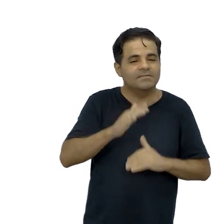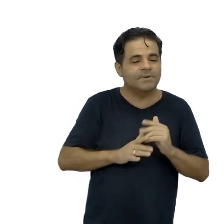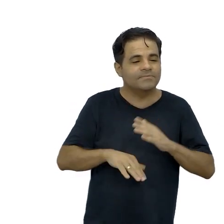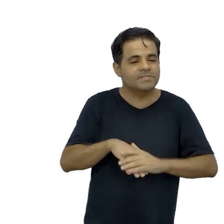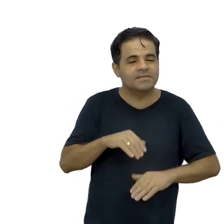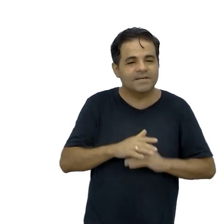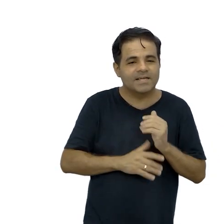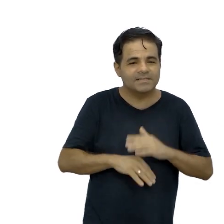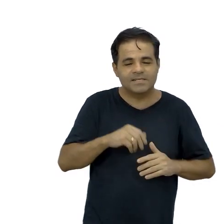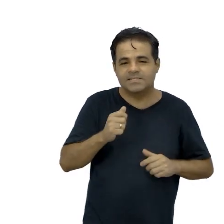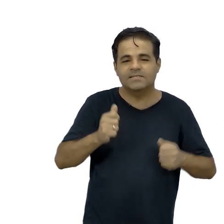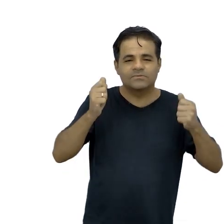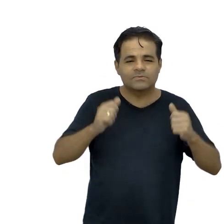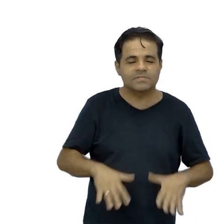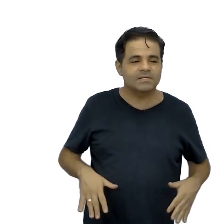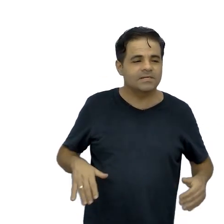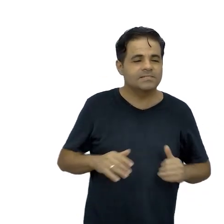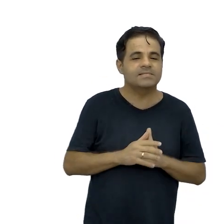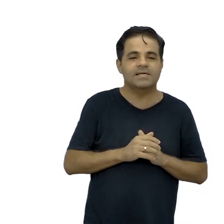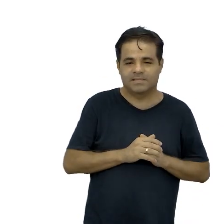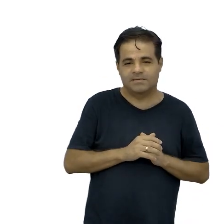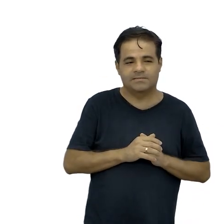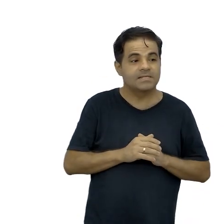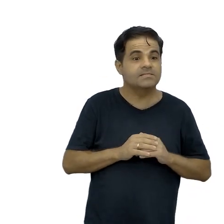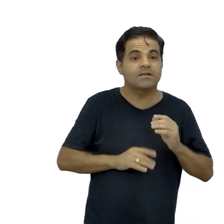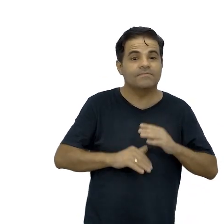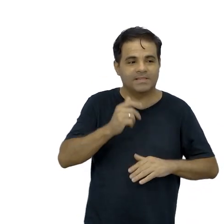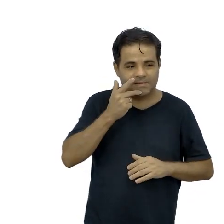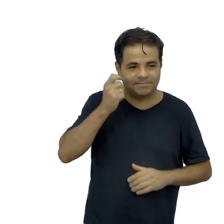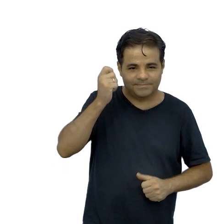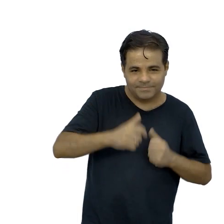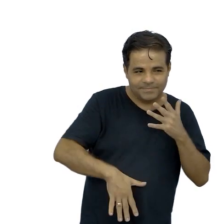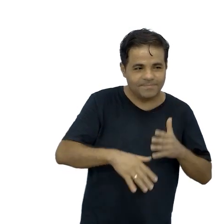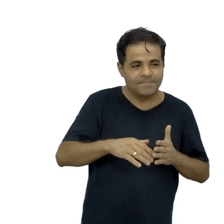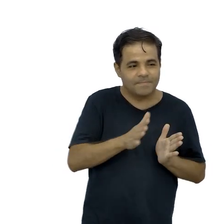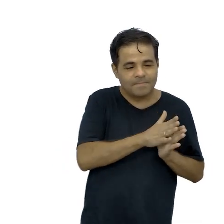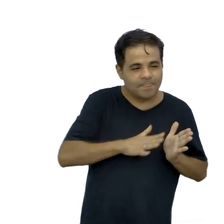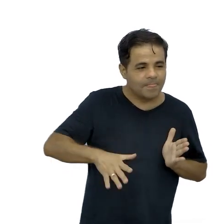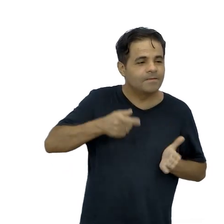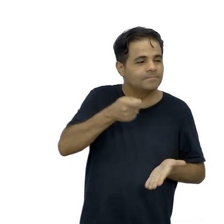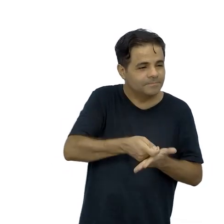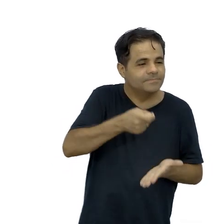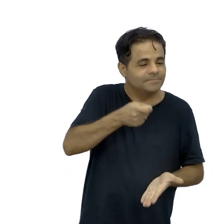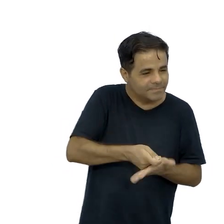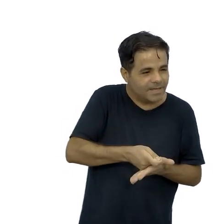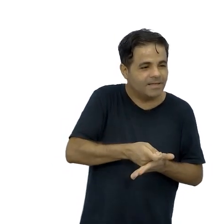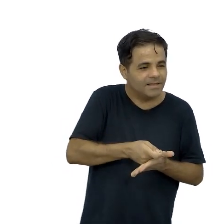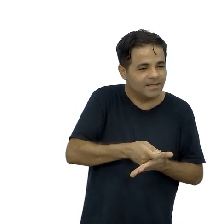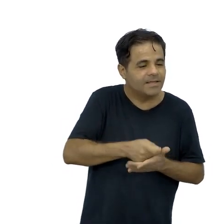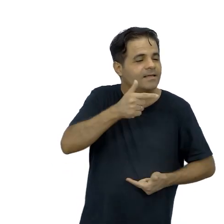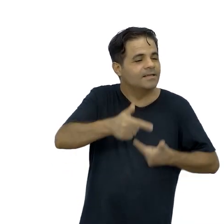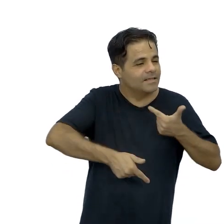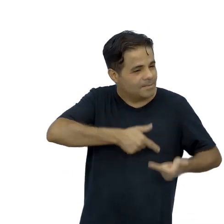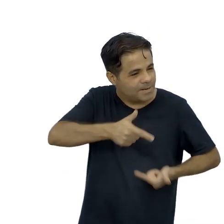leitura. E isso nós temos a obrigação, né, de trabalhar com os nossos alunos.